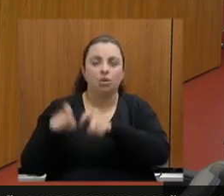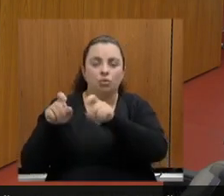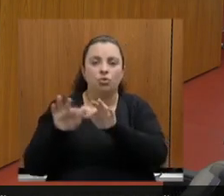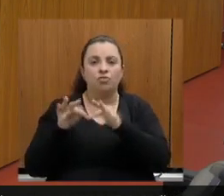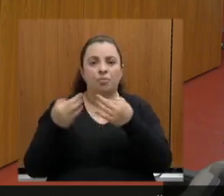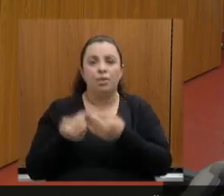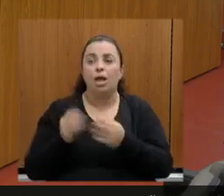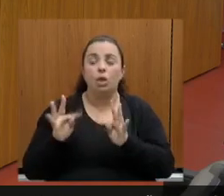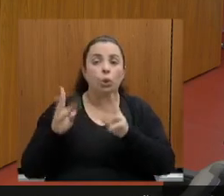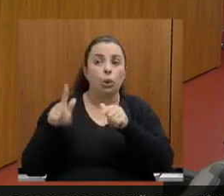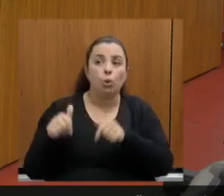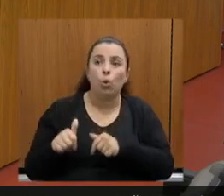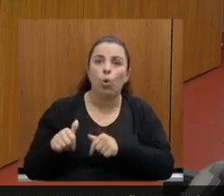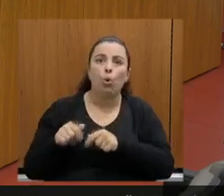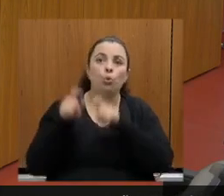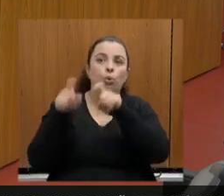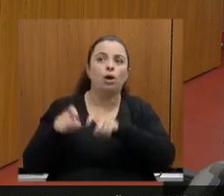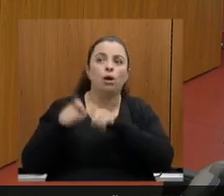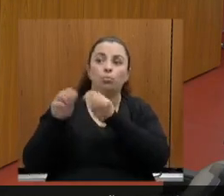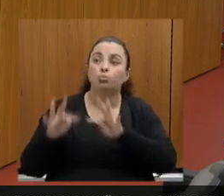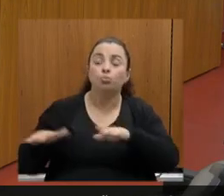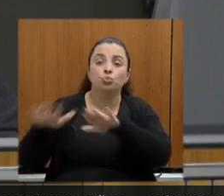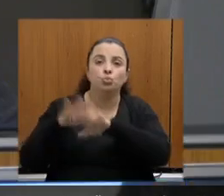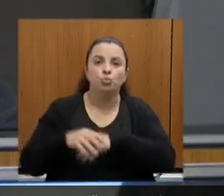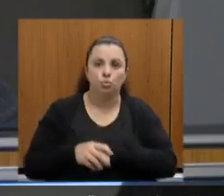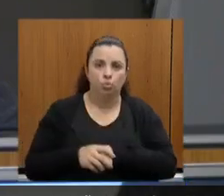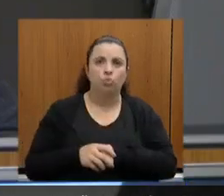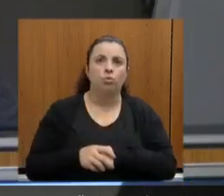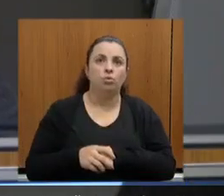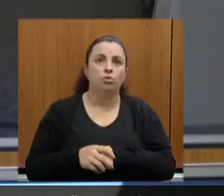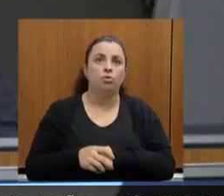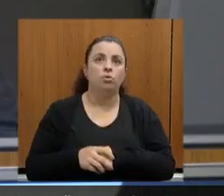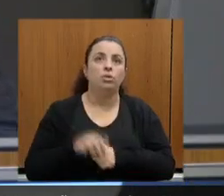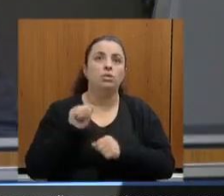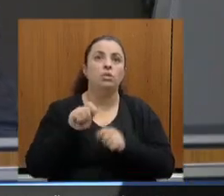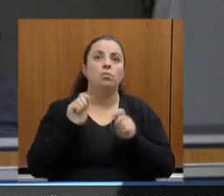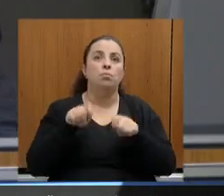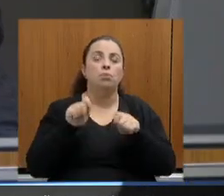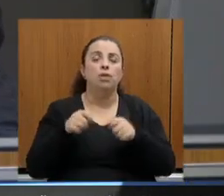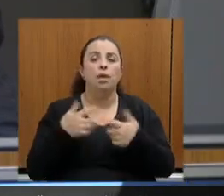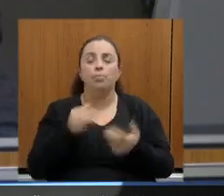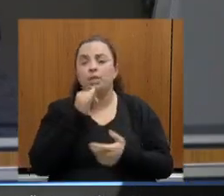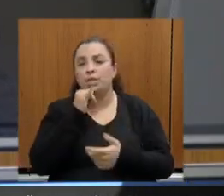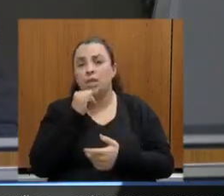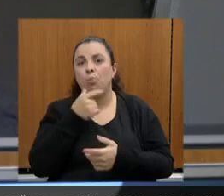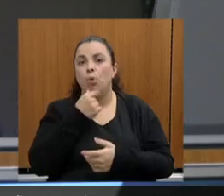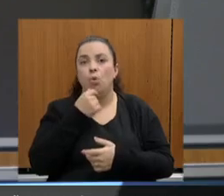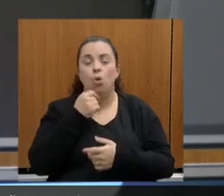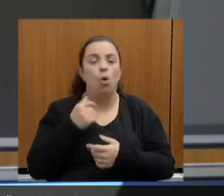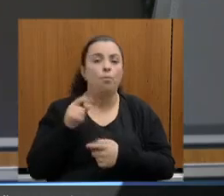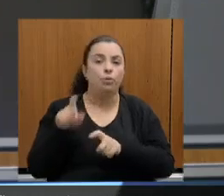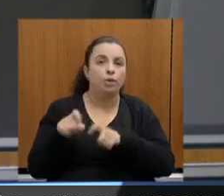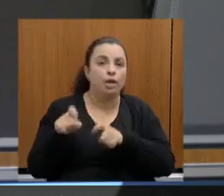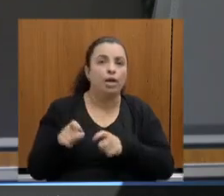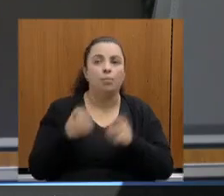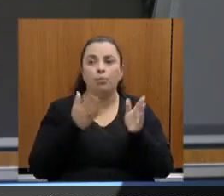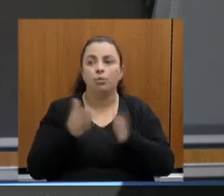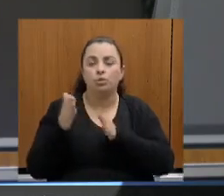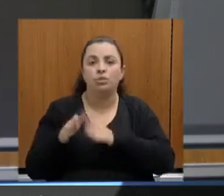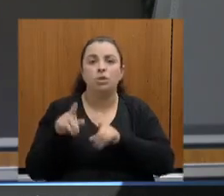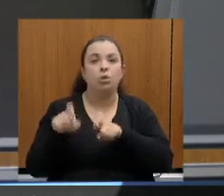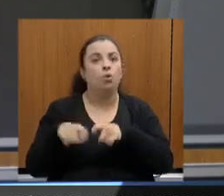você não quiser fazer isso ele já vai fazer o atendimento ao Homem do Campo ao a produção